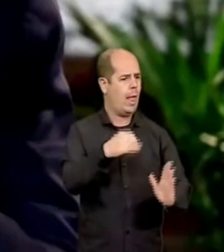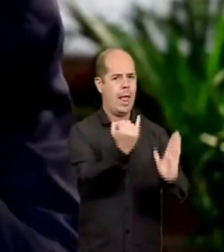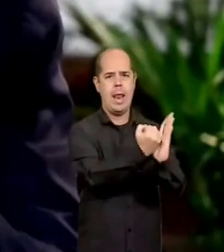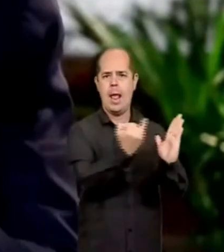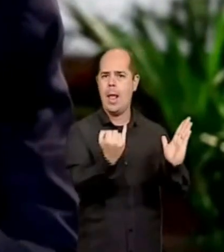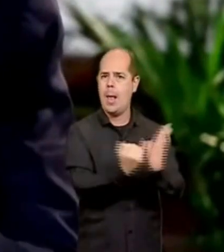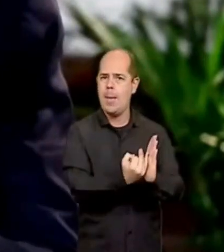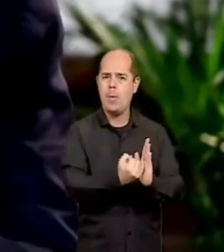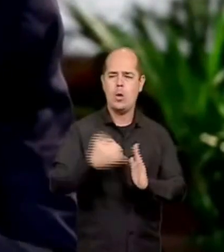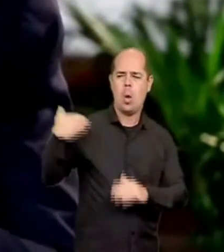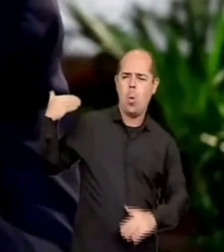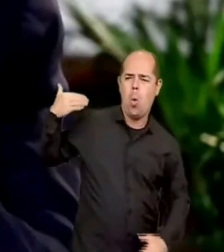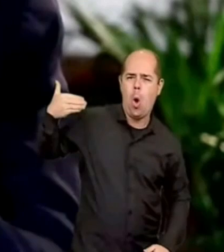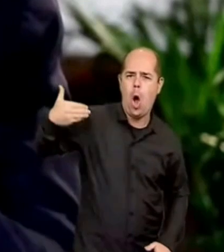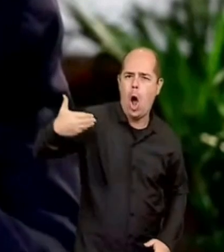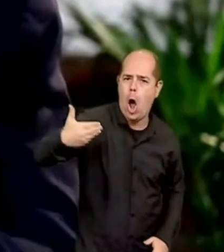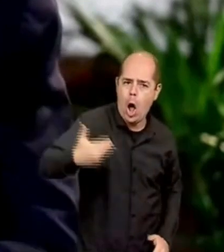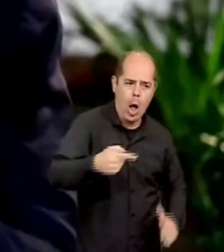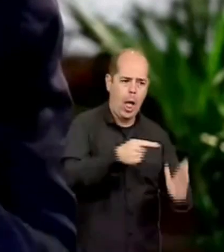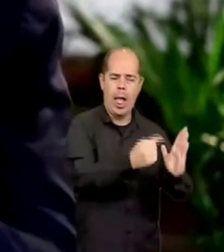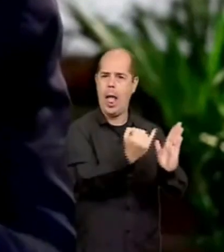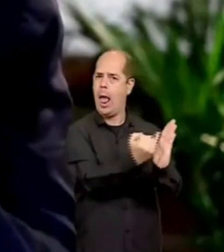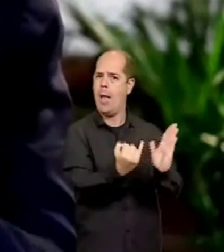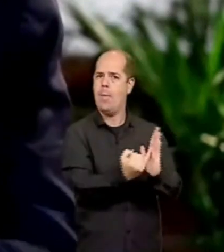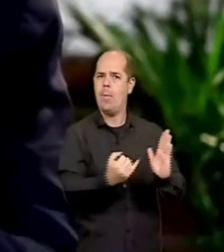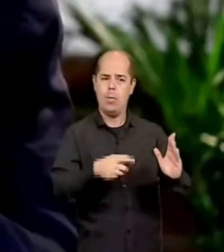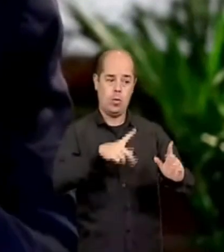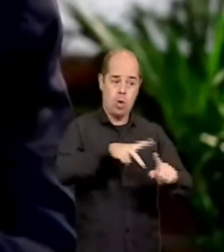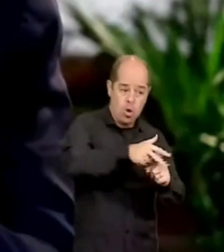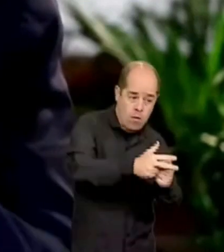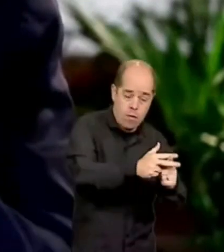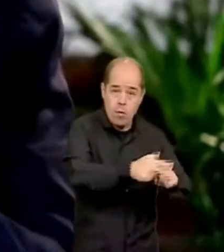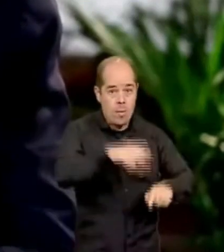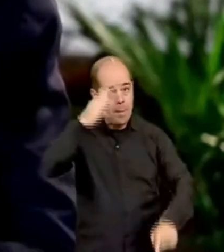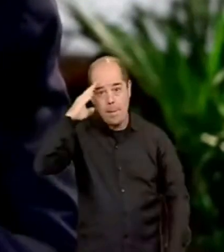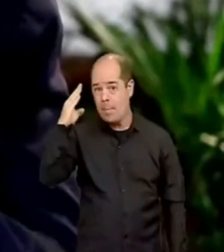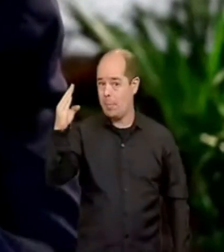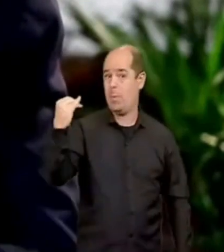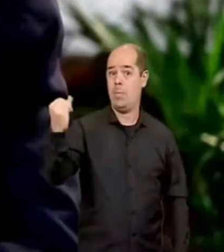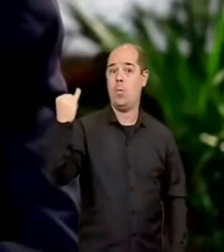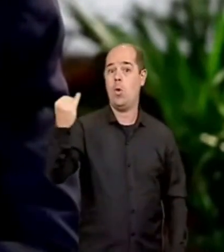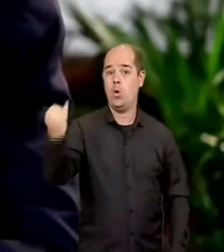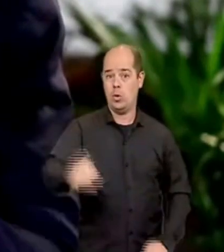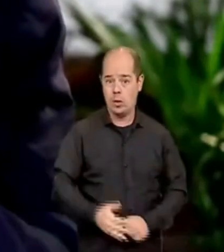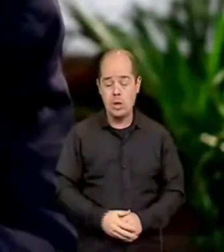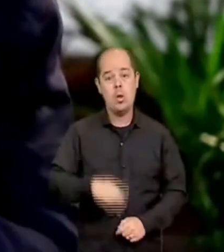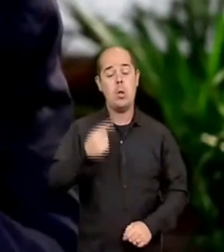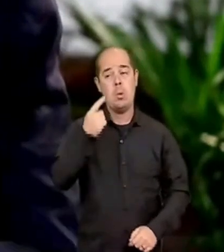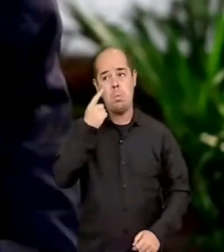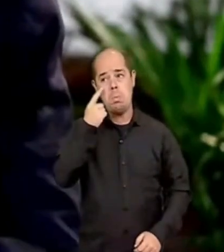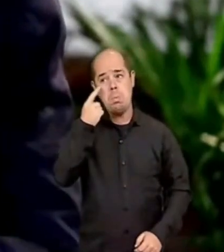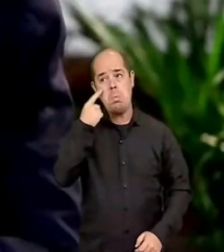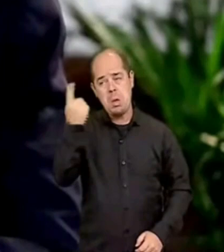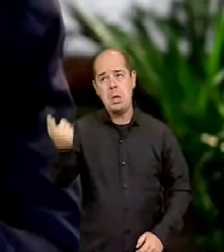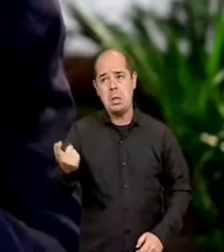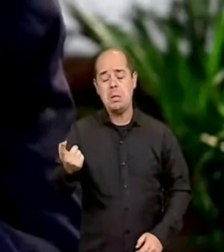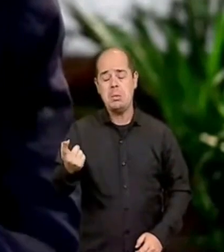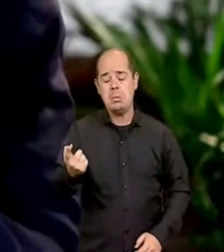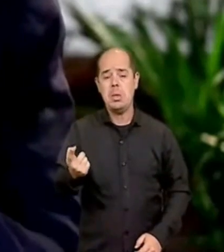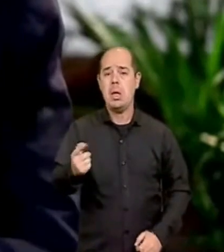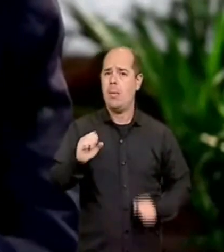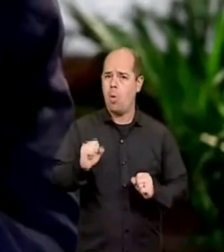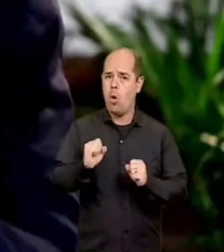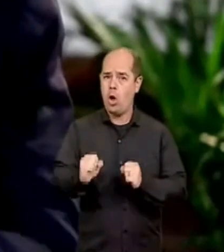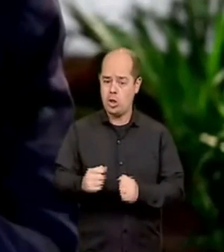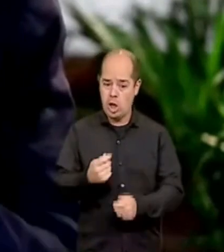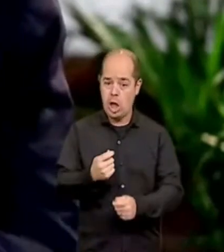medidas provisórias que nós encaminhamos, eu acho que o brasileiro pode esperar uma economia cada vez mais forte. E o senhor pode ter certeza, o